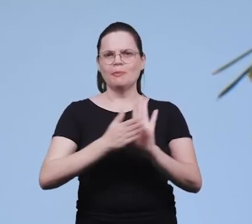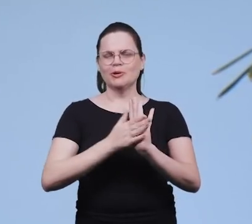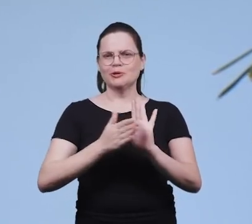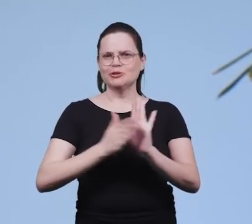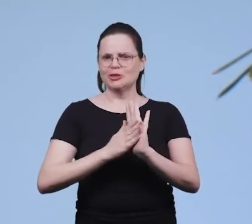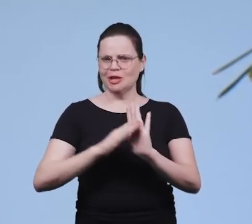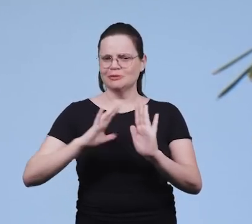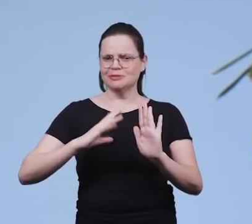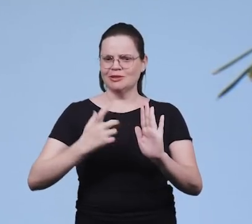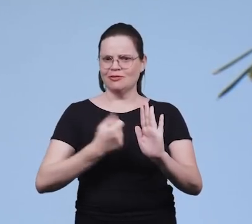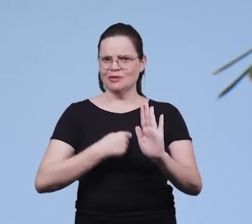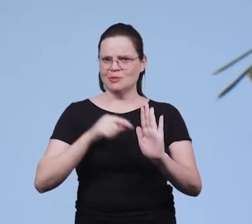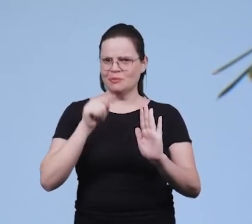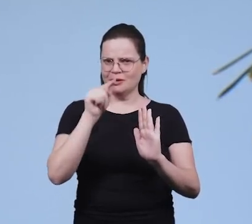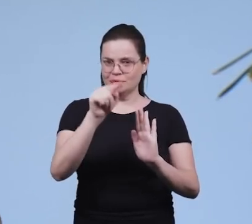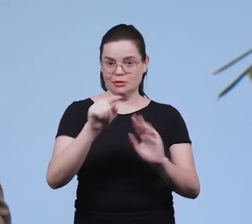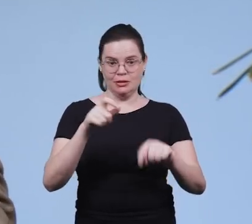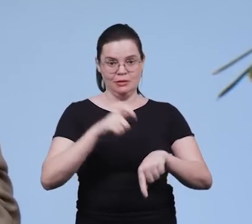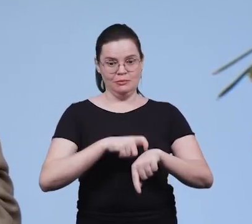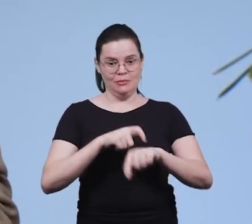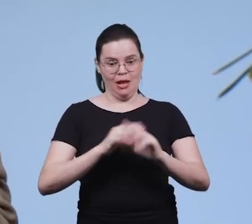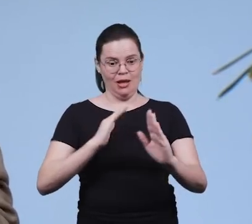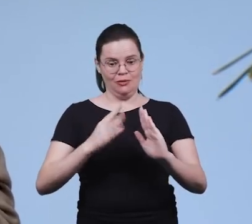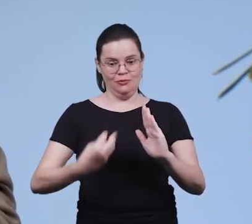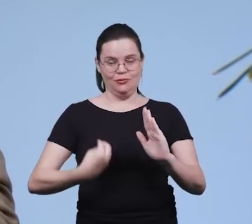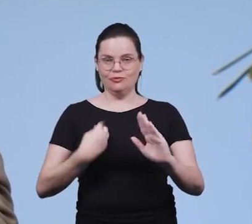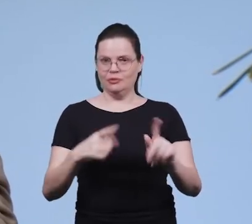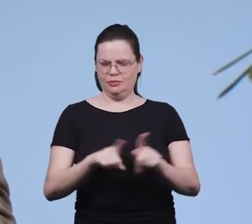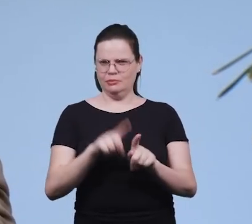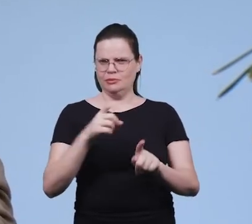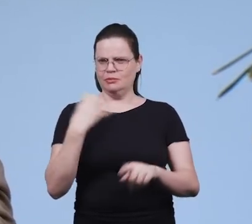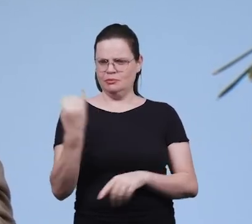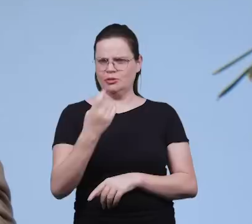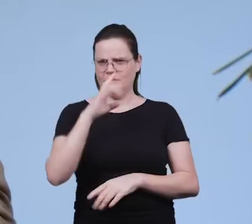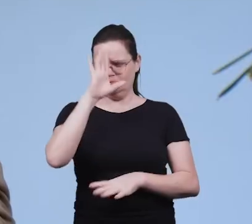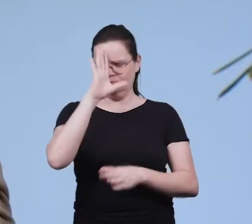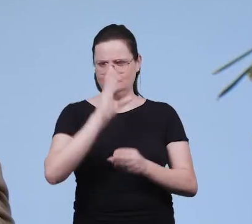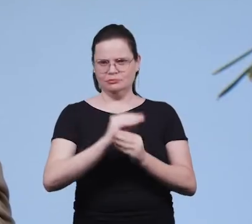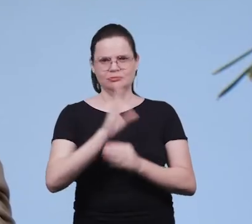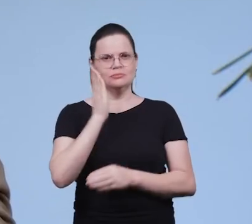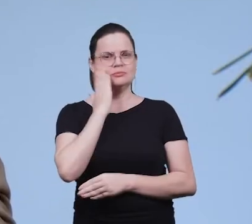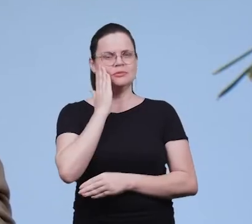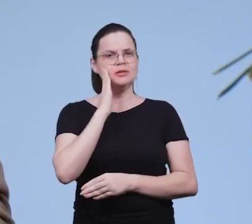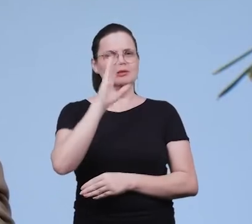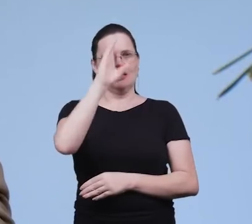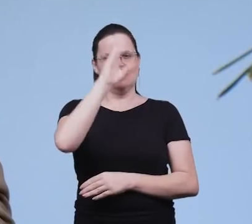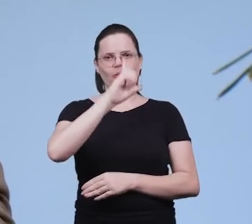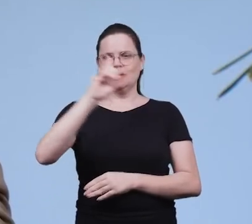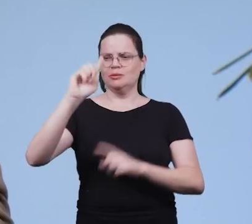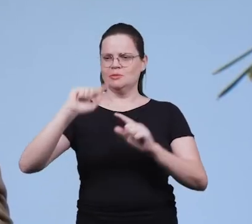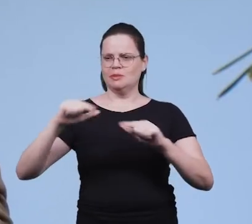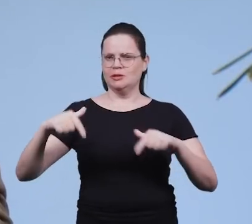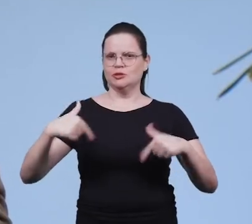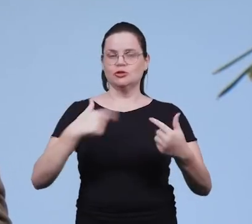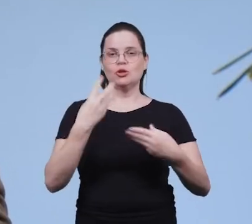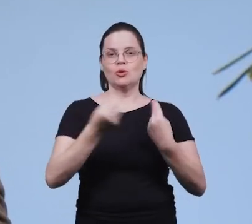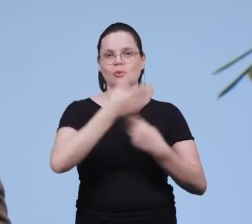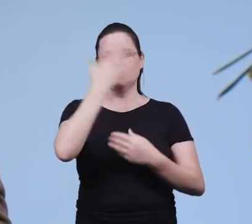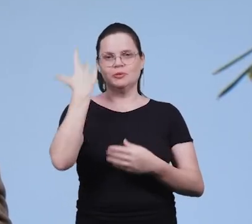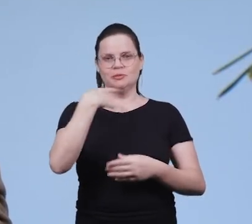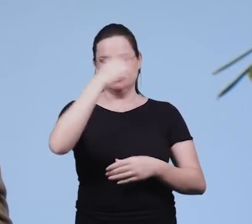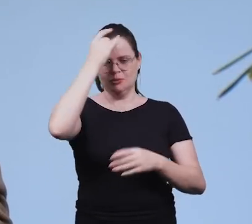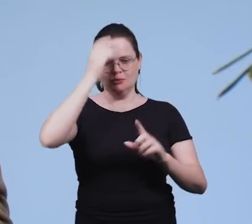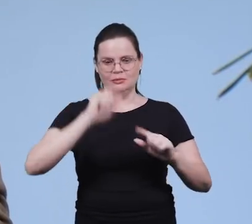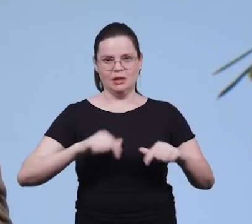Isso é muito importante, você ter ciência daquilo que Deus está fazendo, que o Espírito Santo de Deus está fazendo nesse momento e por